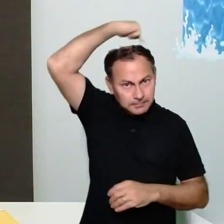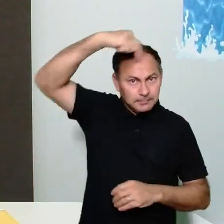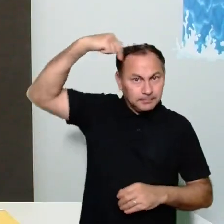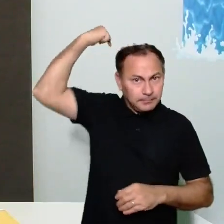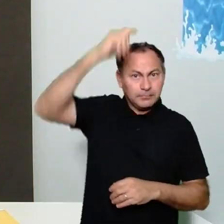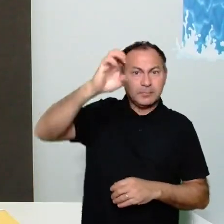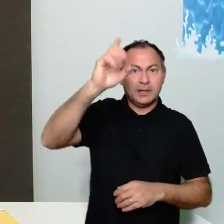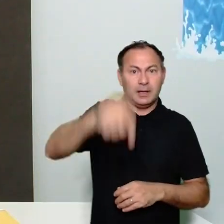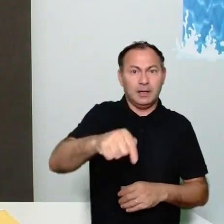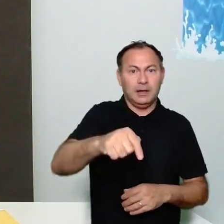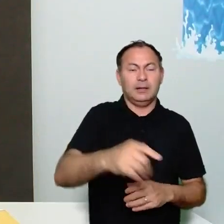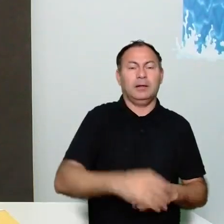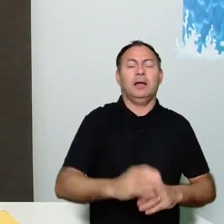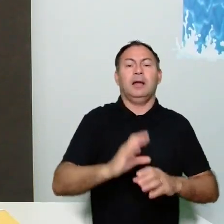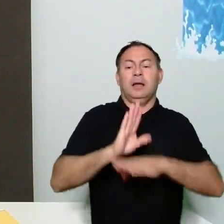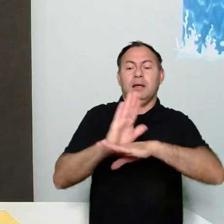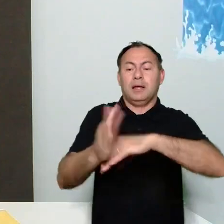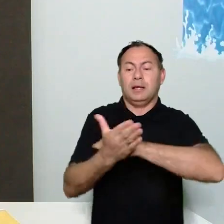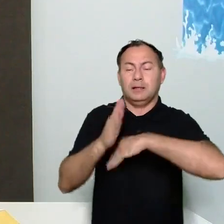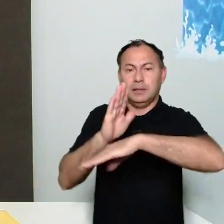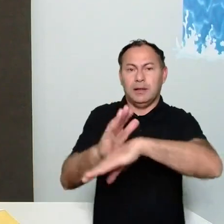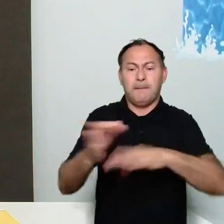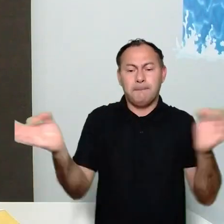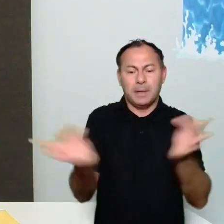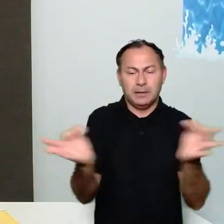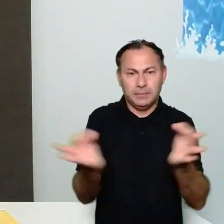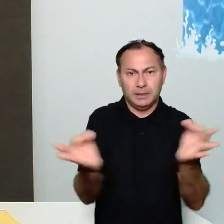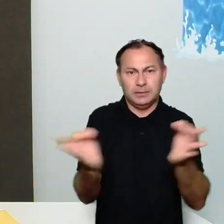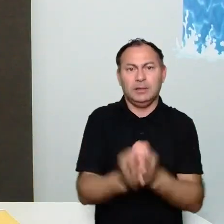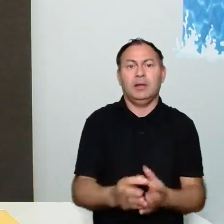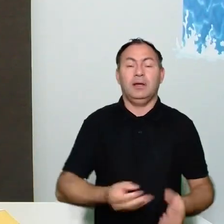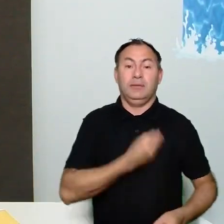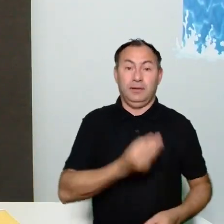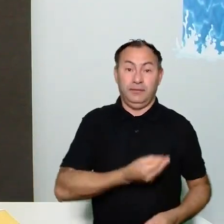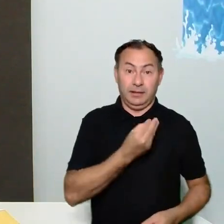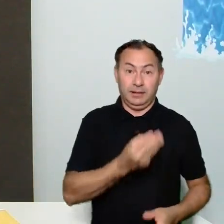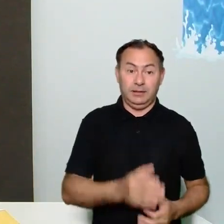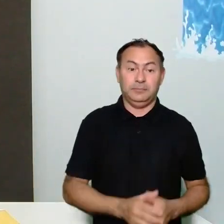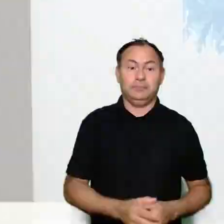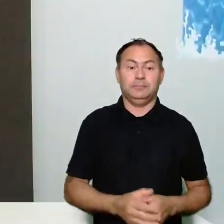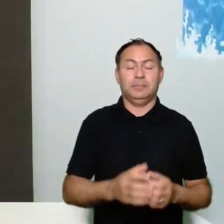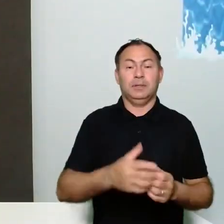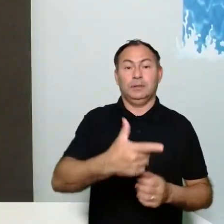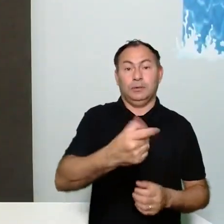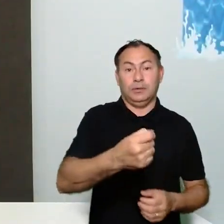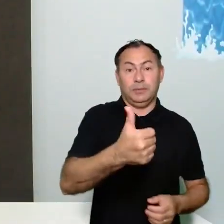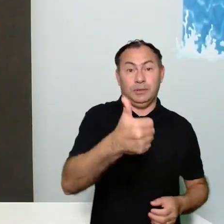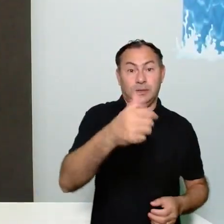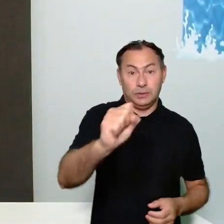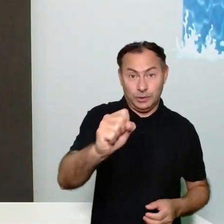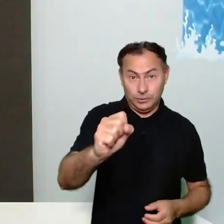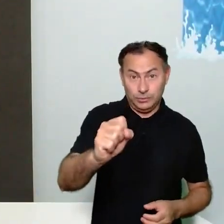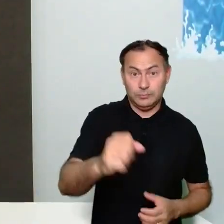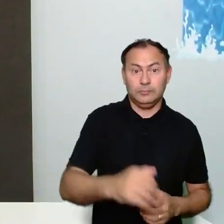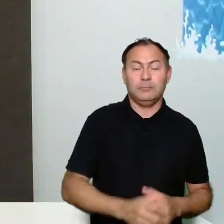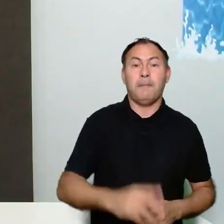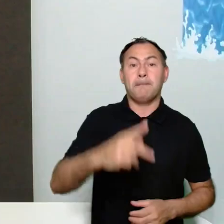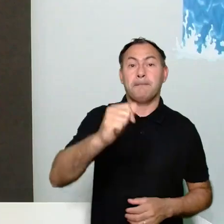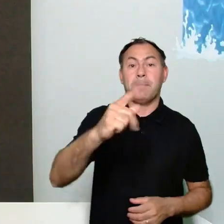da santidade é a caridade plenamente vivida. Em 2018,